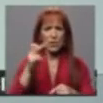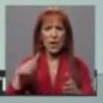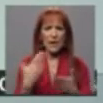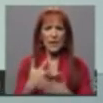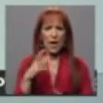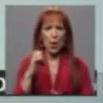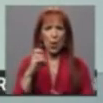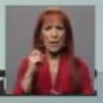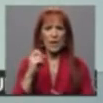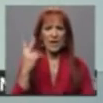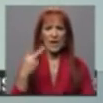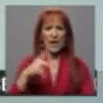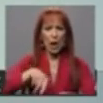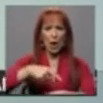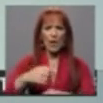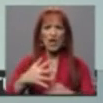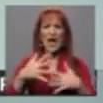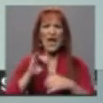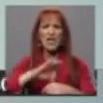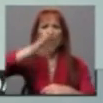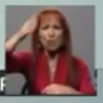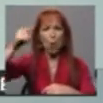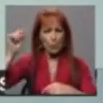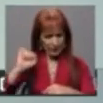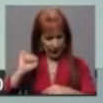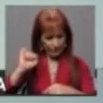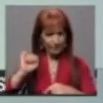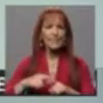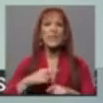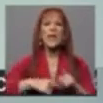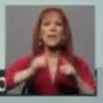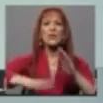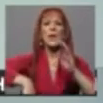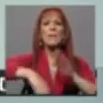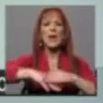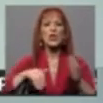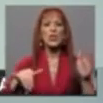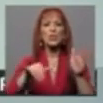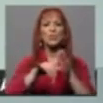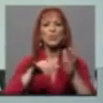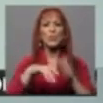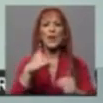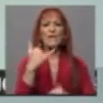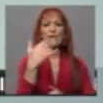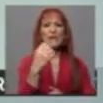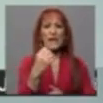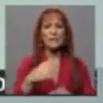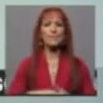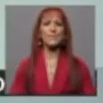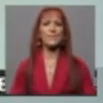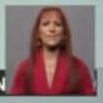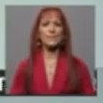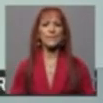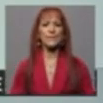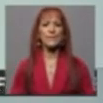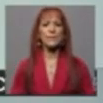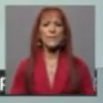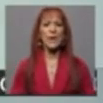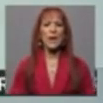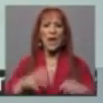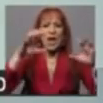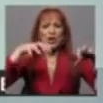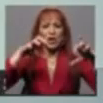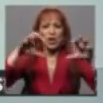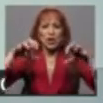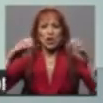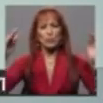80 km por hora e laranja nas terras altas. A temperatura máxima no Funchal de 20 graus, os aguaceiros